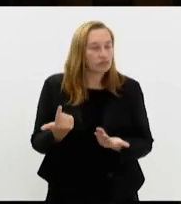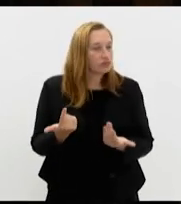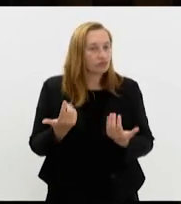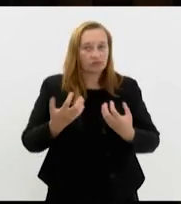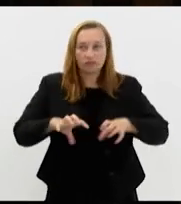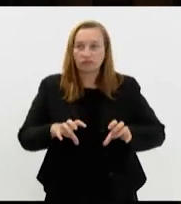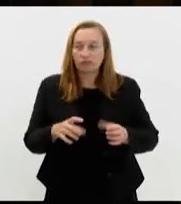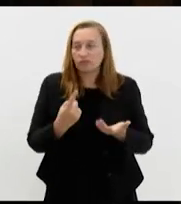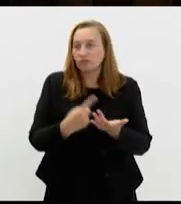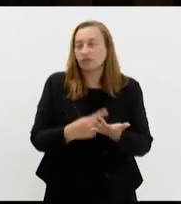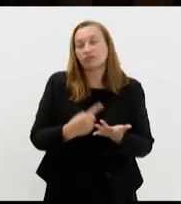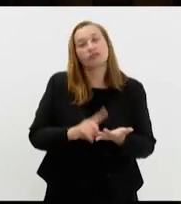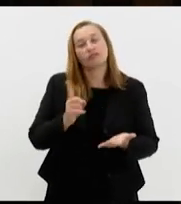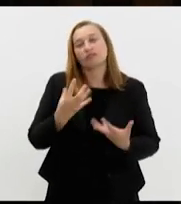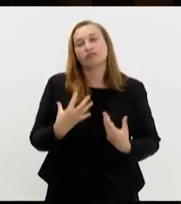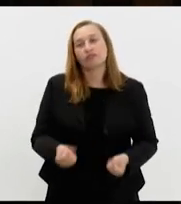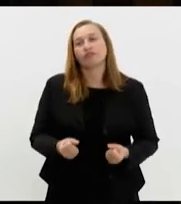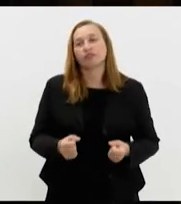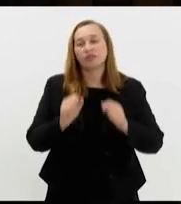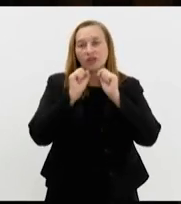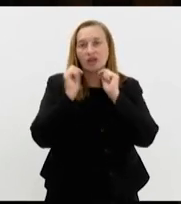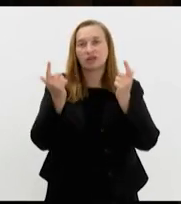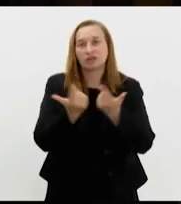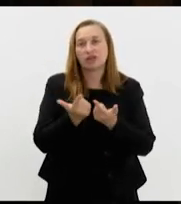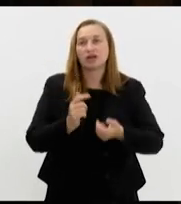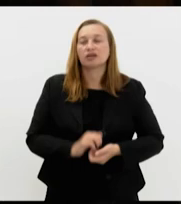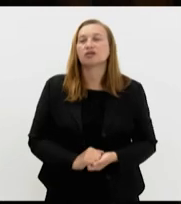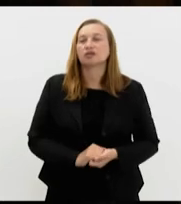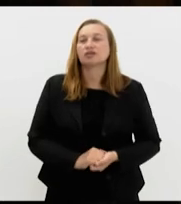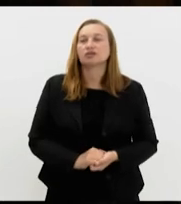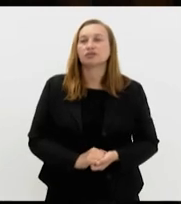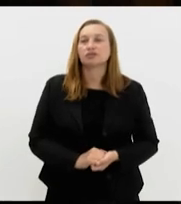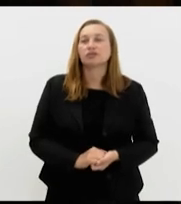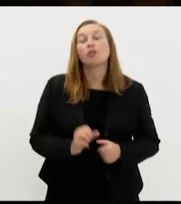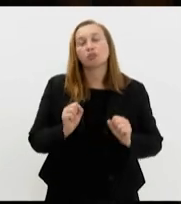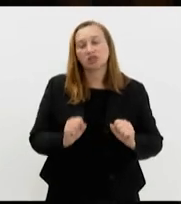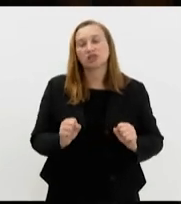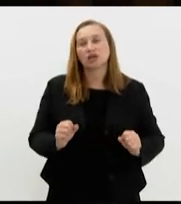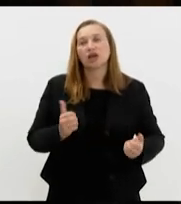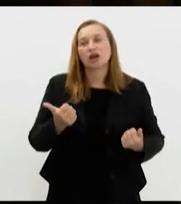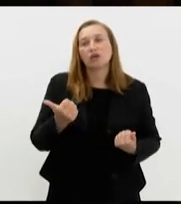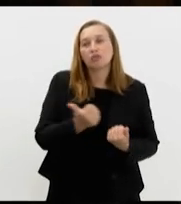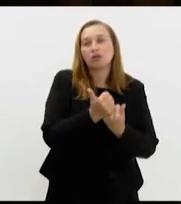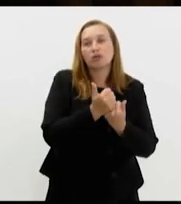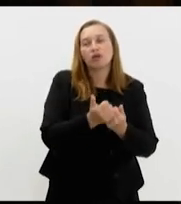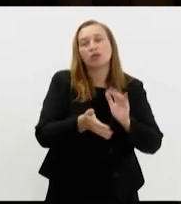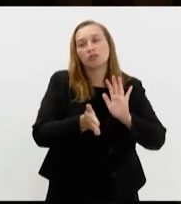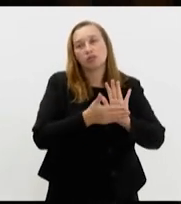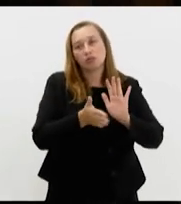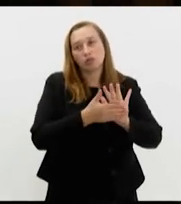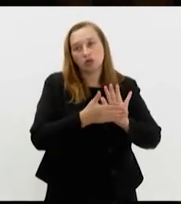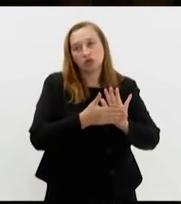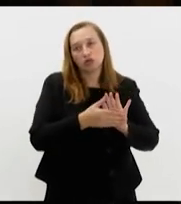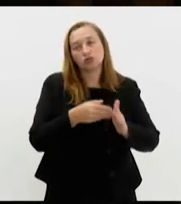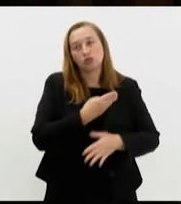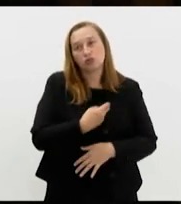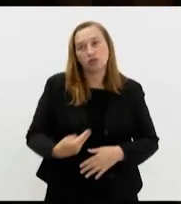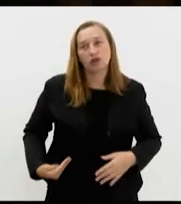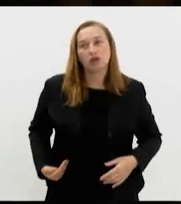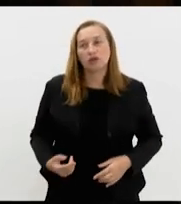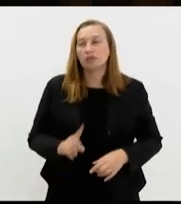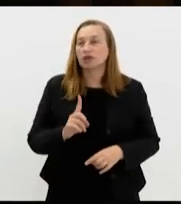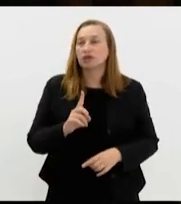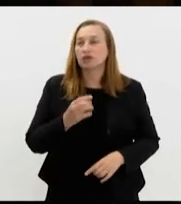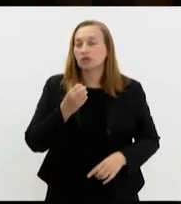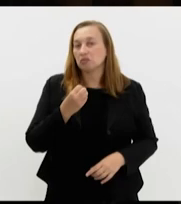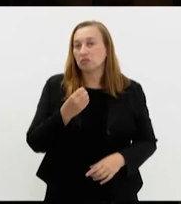Aí não dá para aceitar. A Assembleia Legislativa, ela pode até apoiar a proposta do governo por maioria, mas ela não pode ser feita